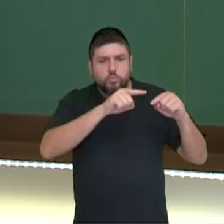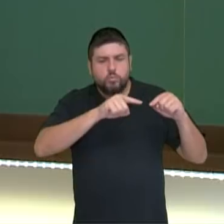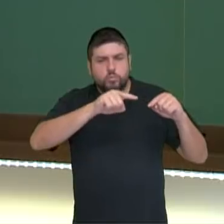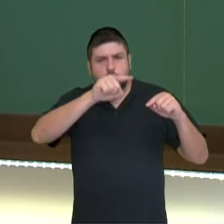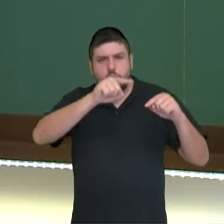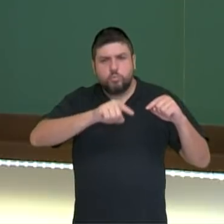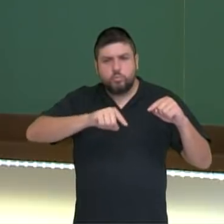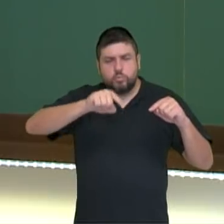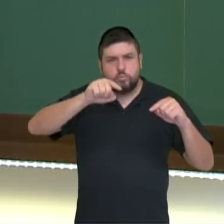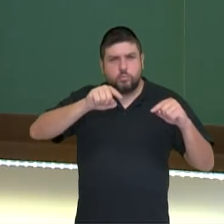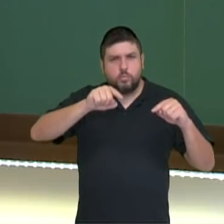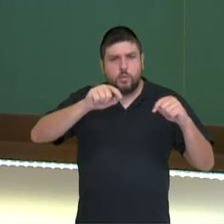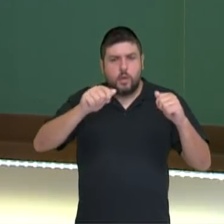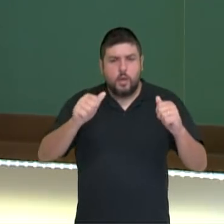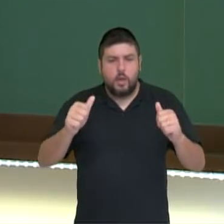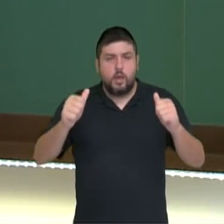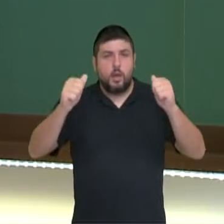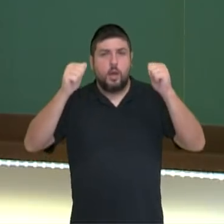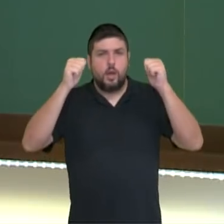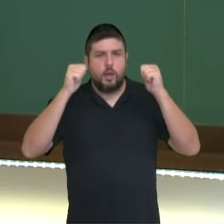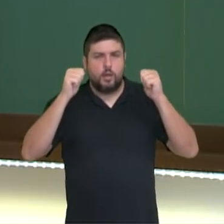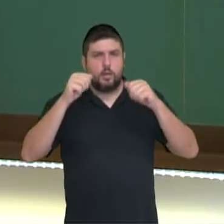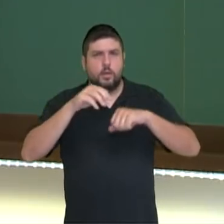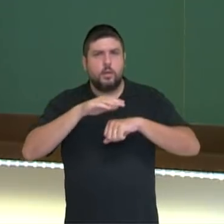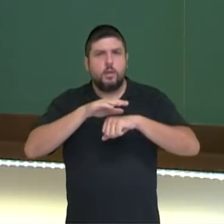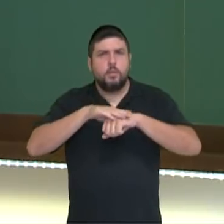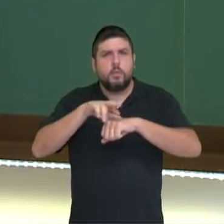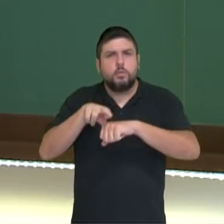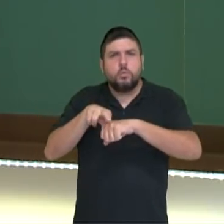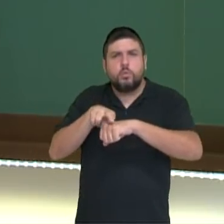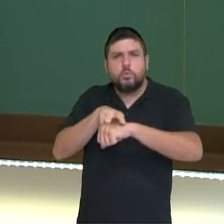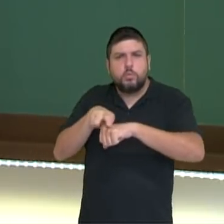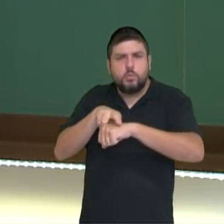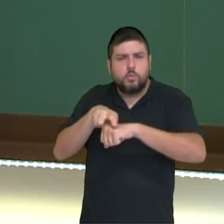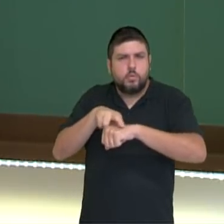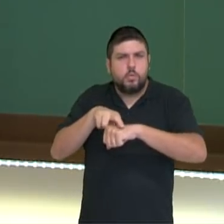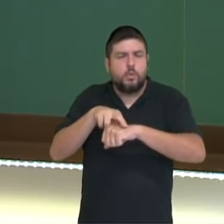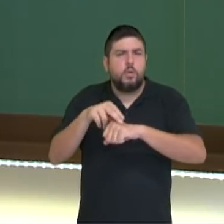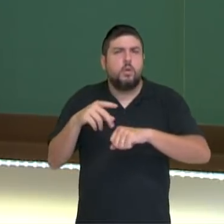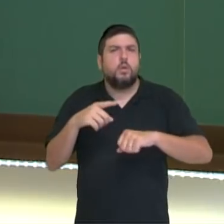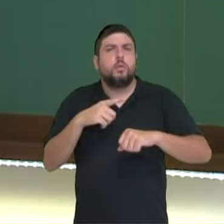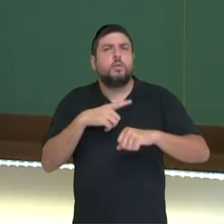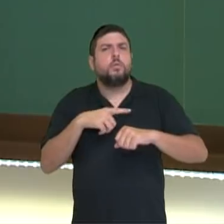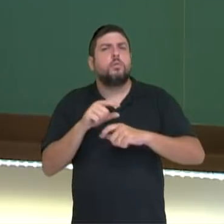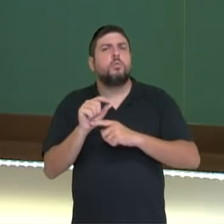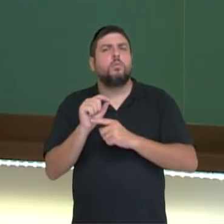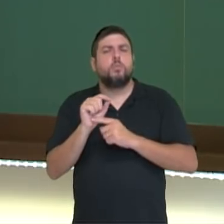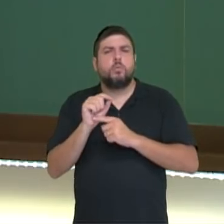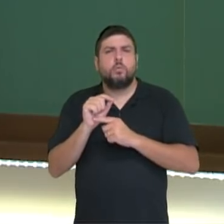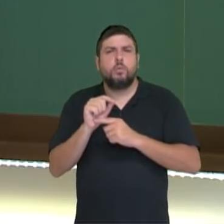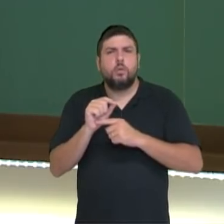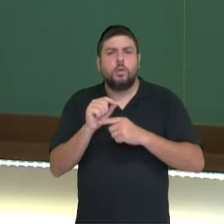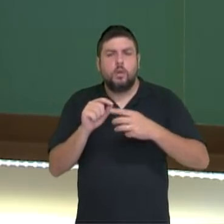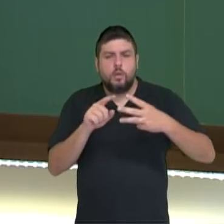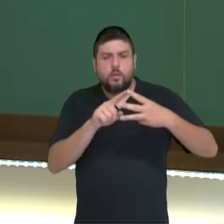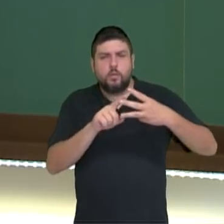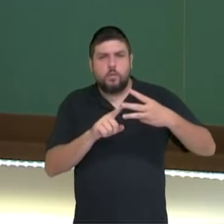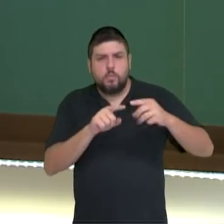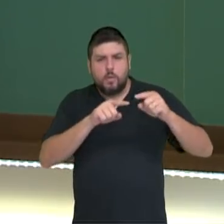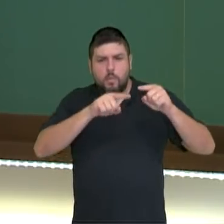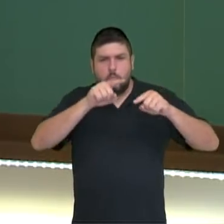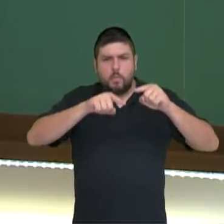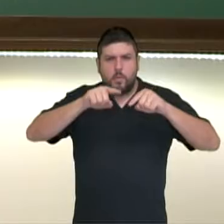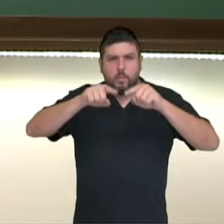atrás, nesse tom mais roxo, nós temos mais 3 sons. Eu diria